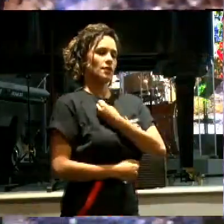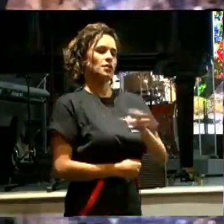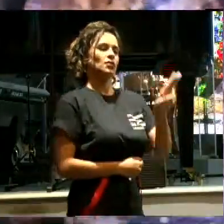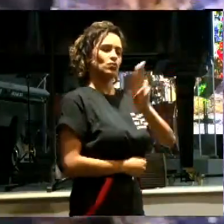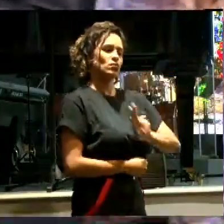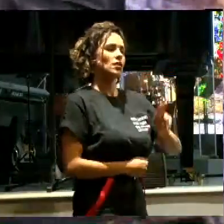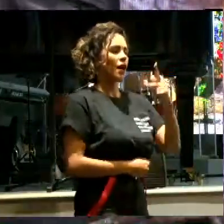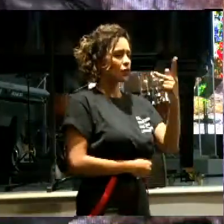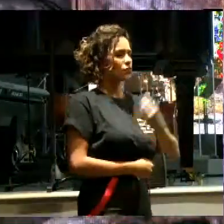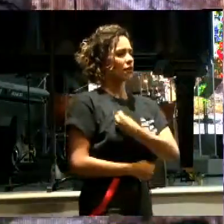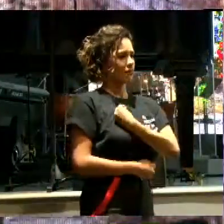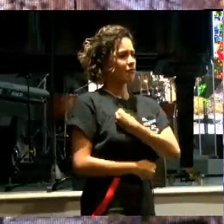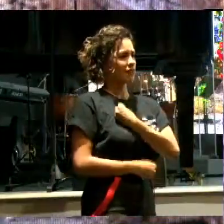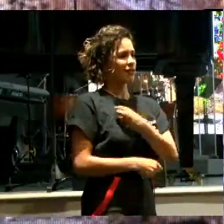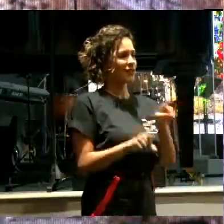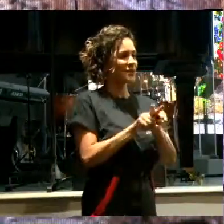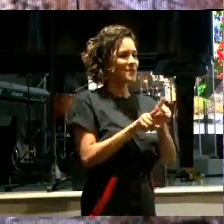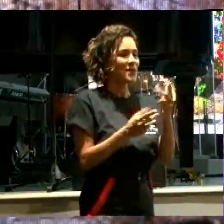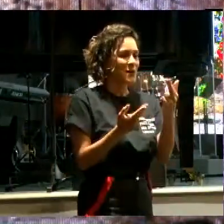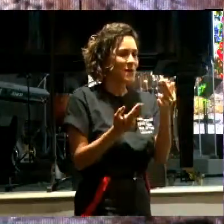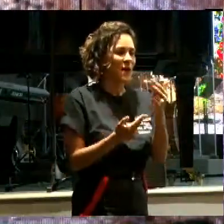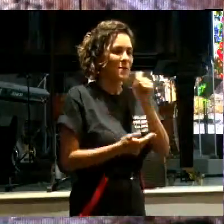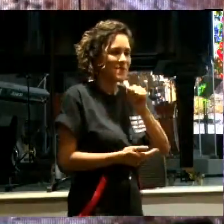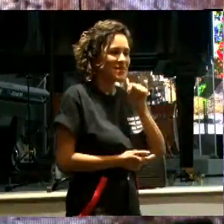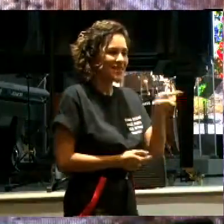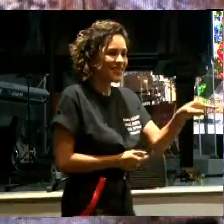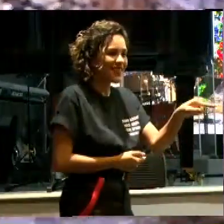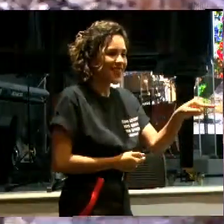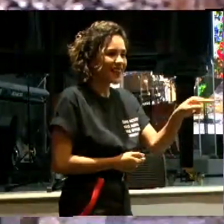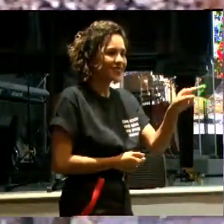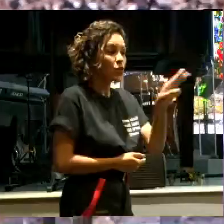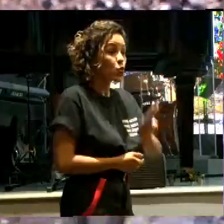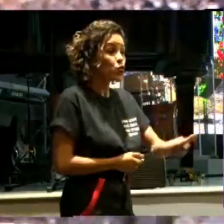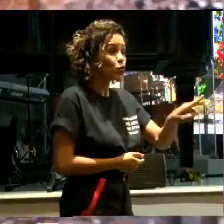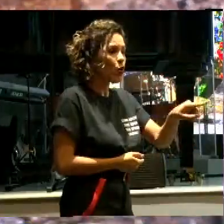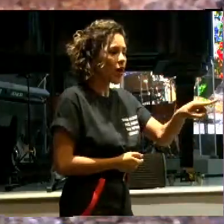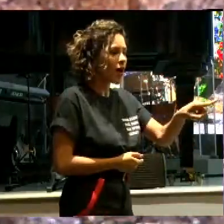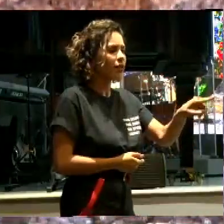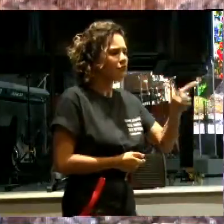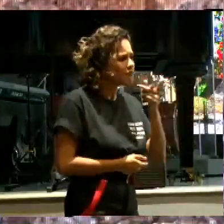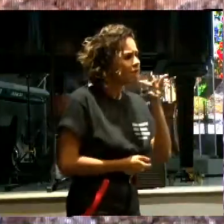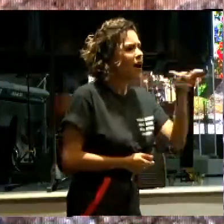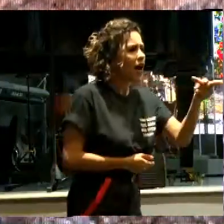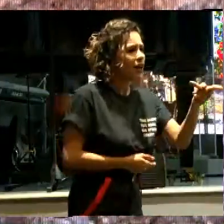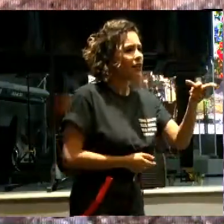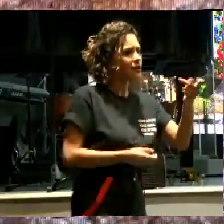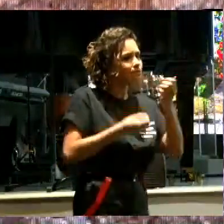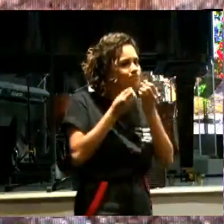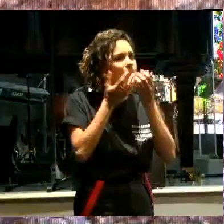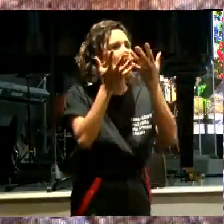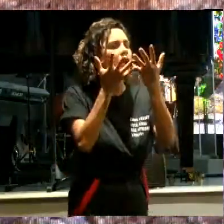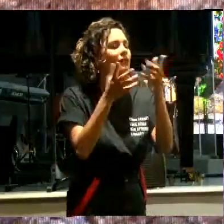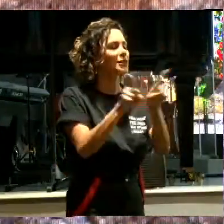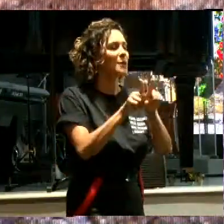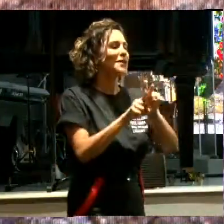boca, assim como usou a boca dessa menina, para gerar milagre na vida de quem passar por